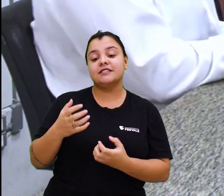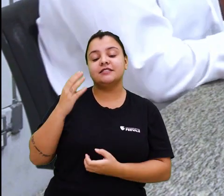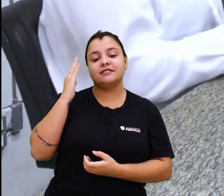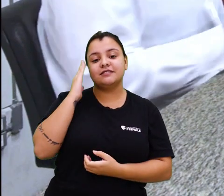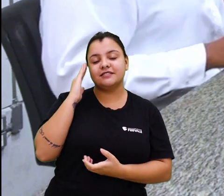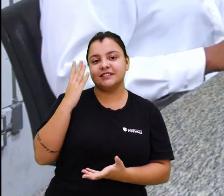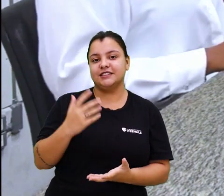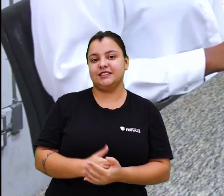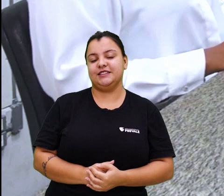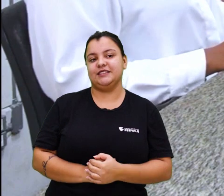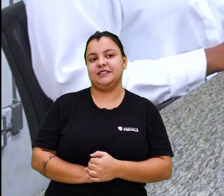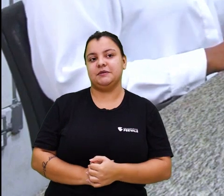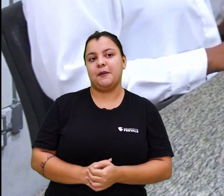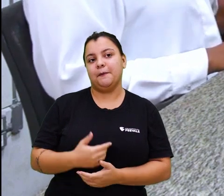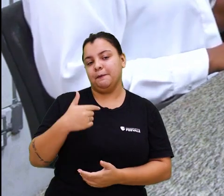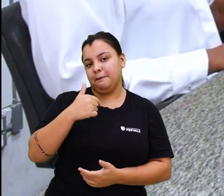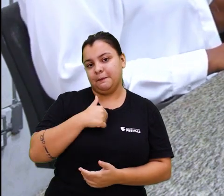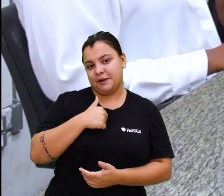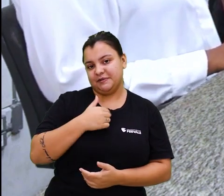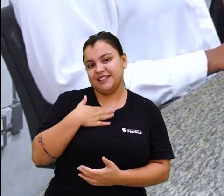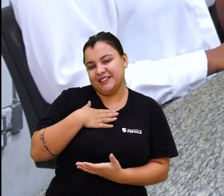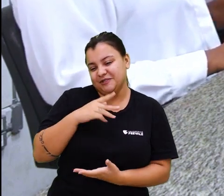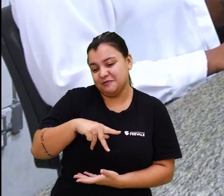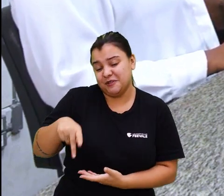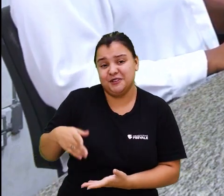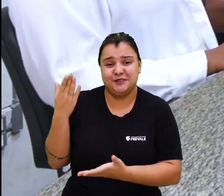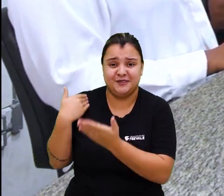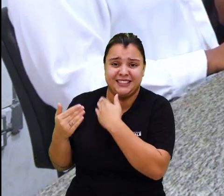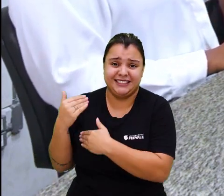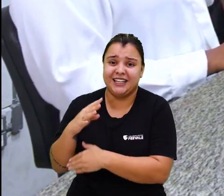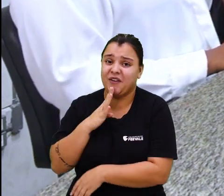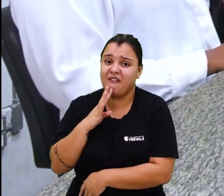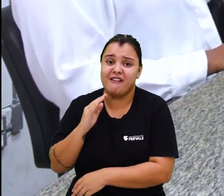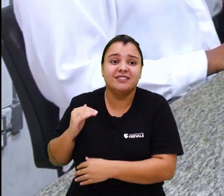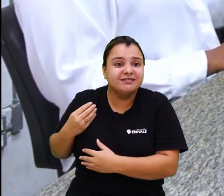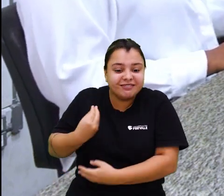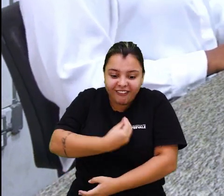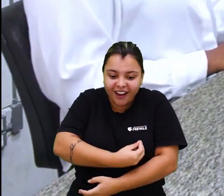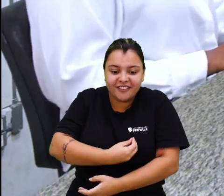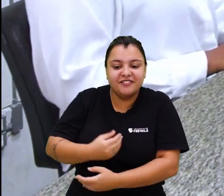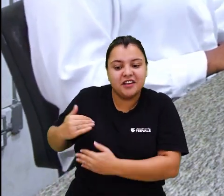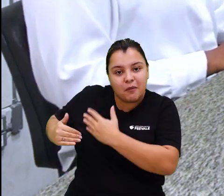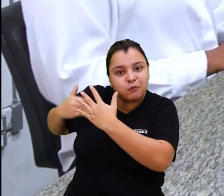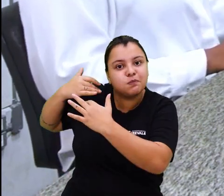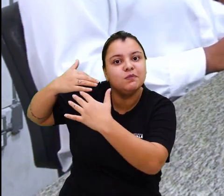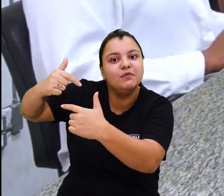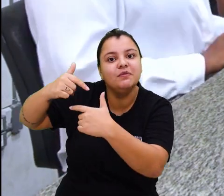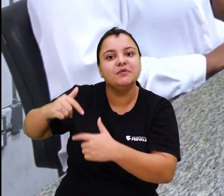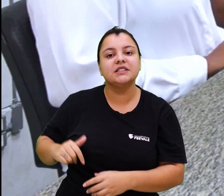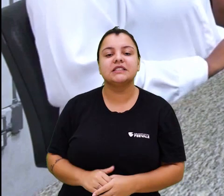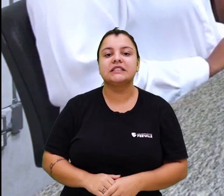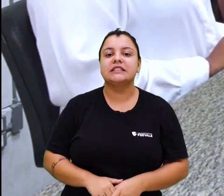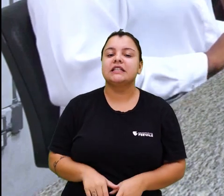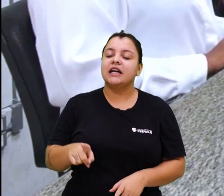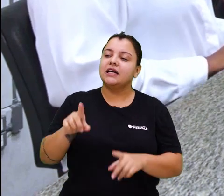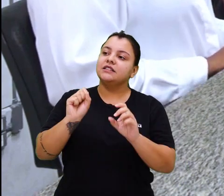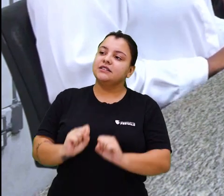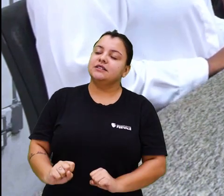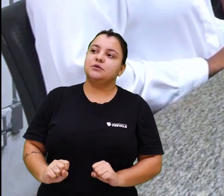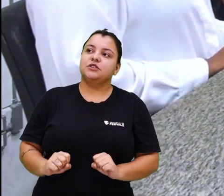assim eh para mim assim que eu fui teu professor te conheço a tua caminhada assim eh eh Pode não